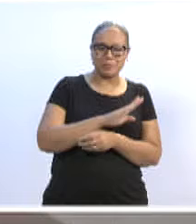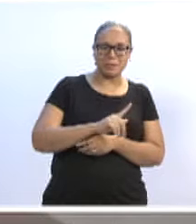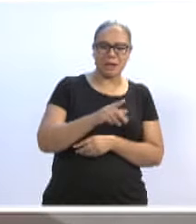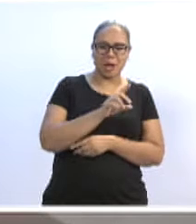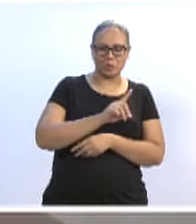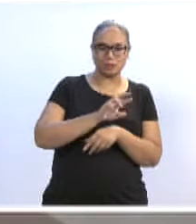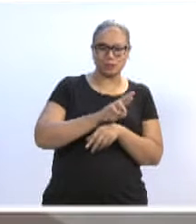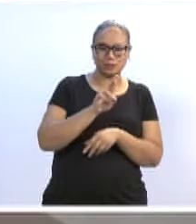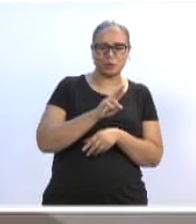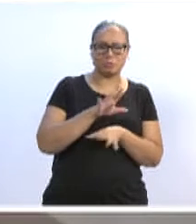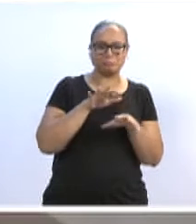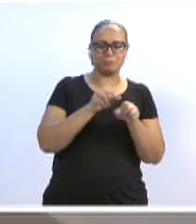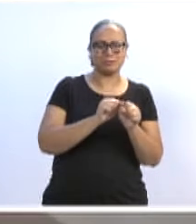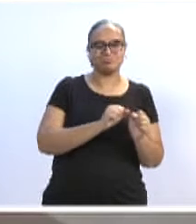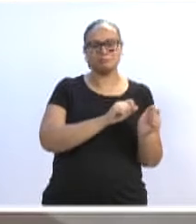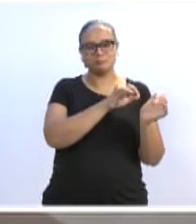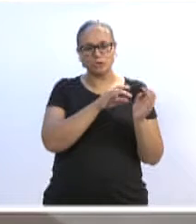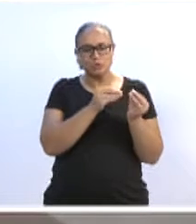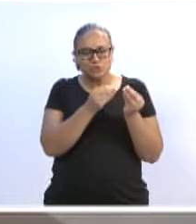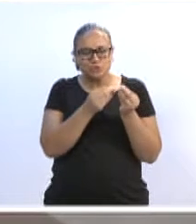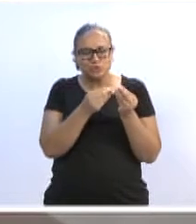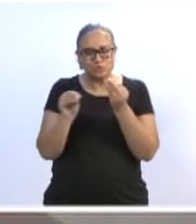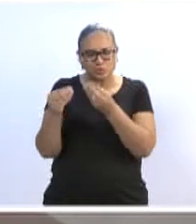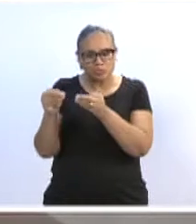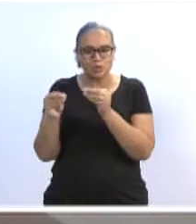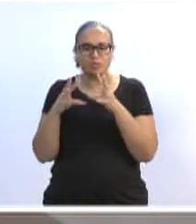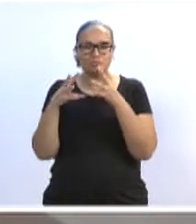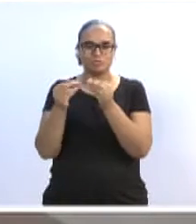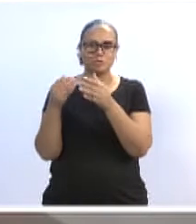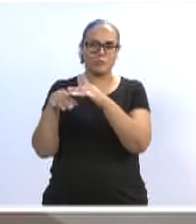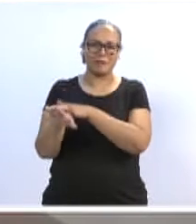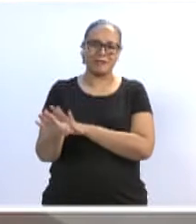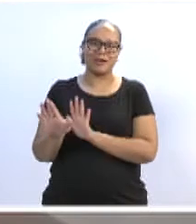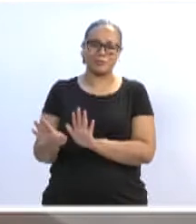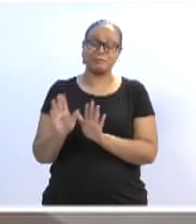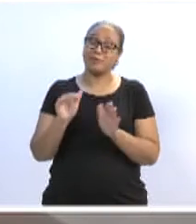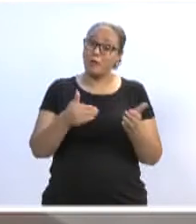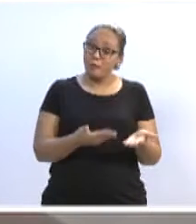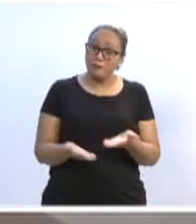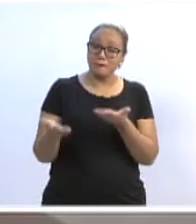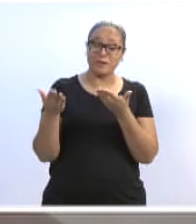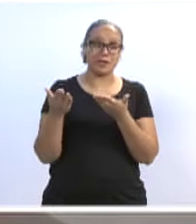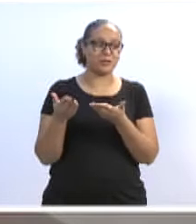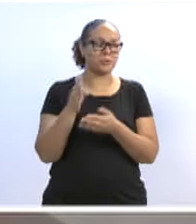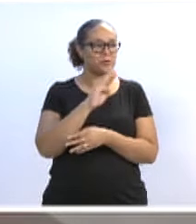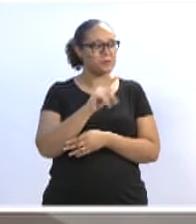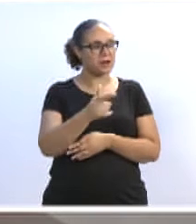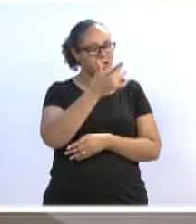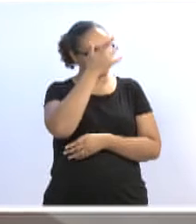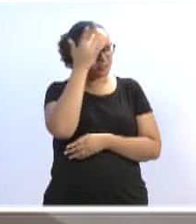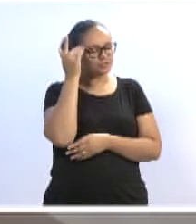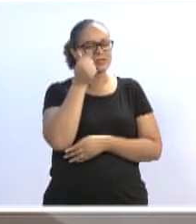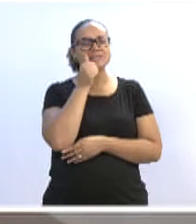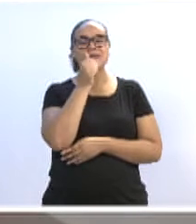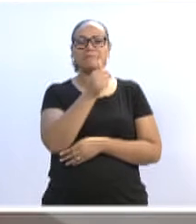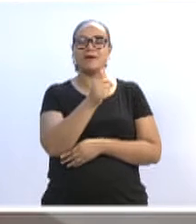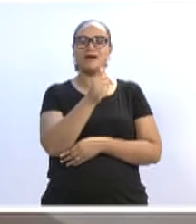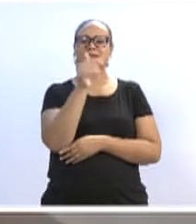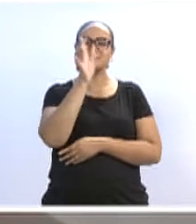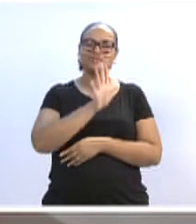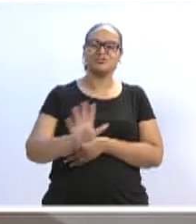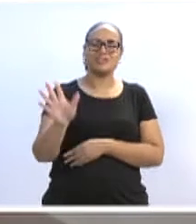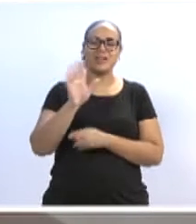turístico tão conhecido. Então faço o convite aos blumenauenses que participem e prestigiem a Semana Nacional dos